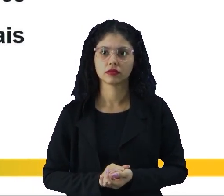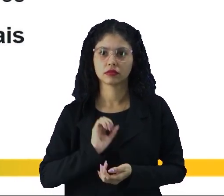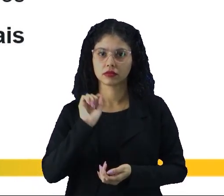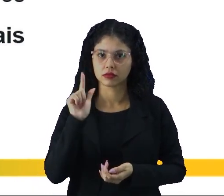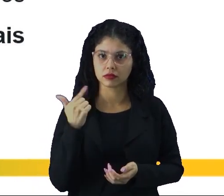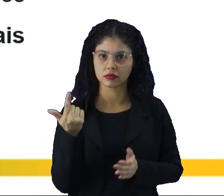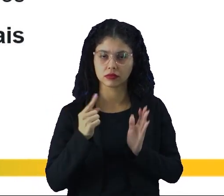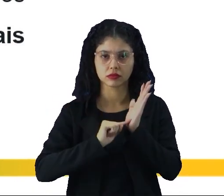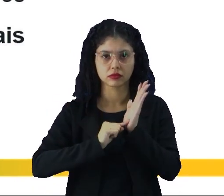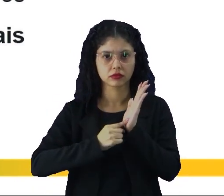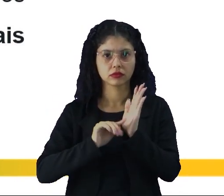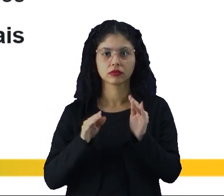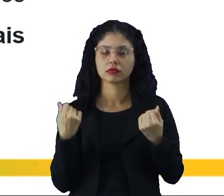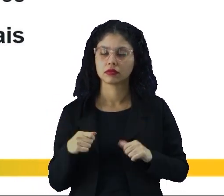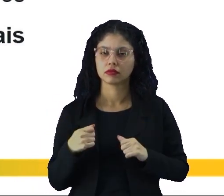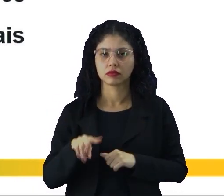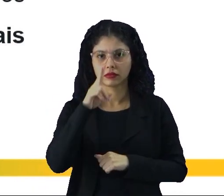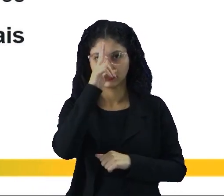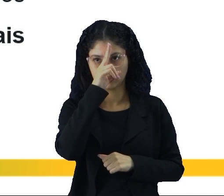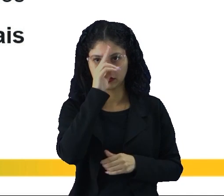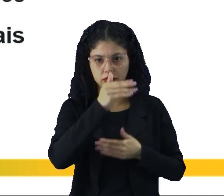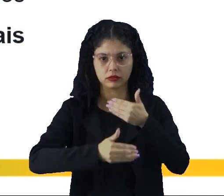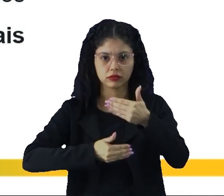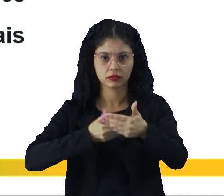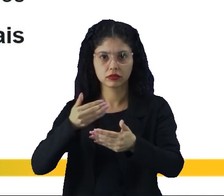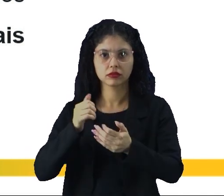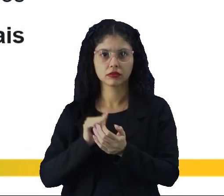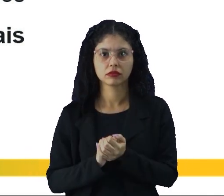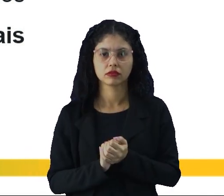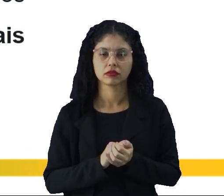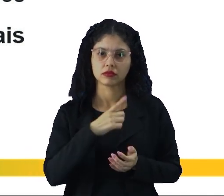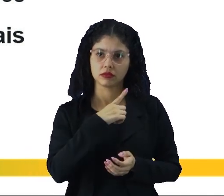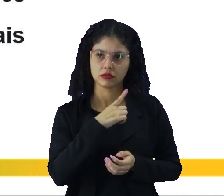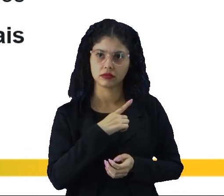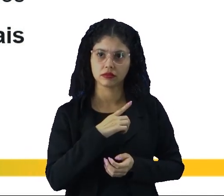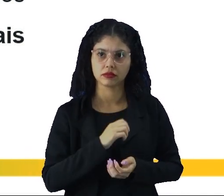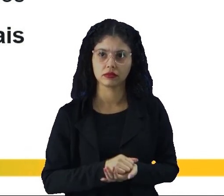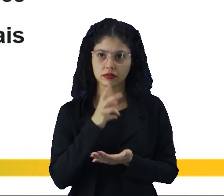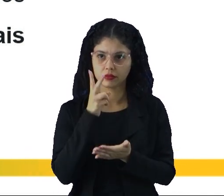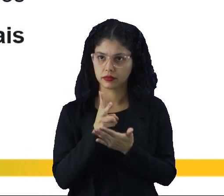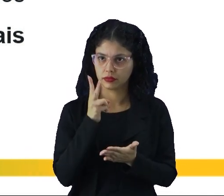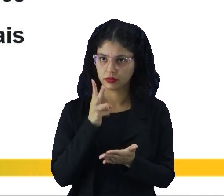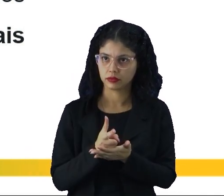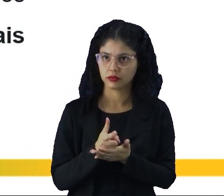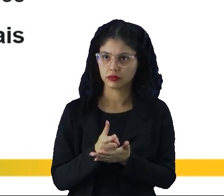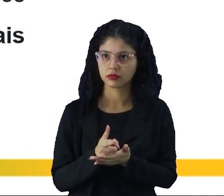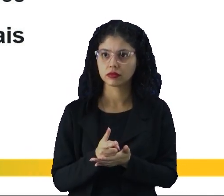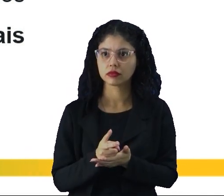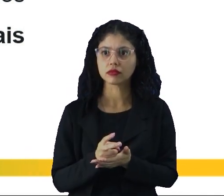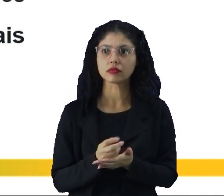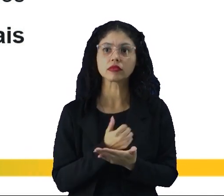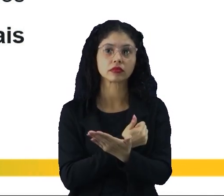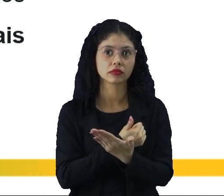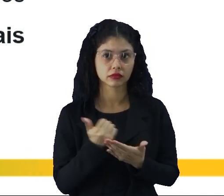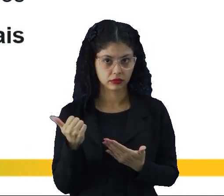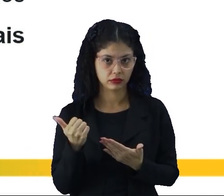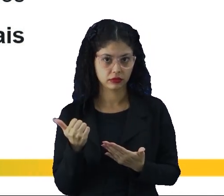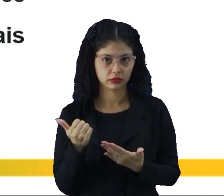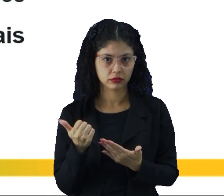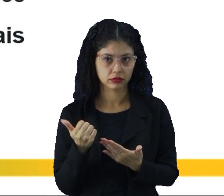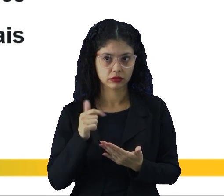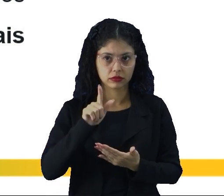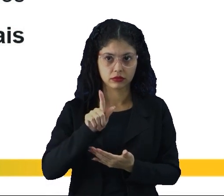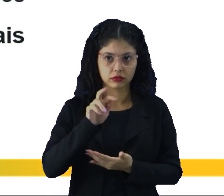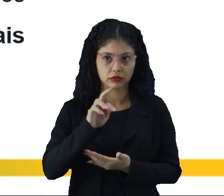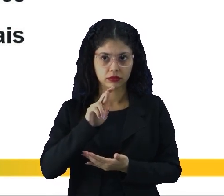Outro ponto que a gente tem que lembrar, que durante a subida do projétil é sempre contra a ação da gravidade.